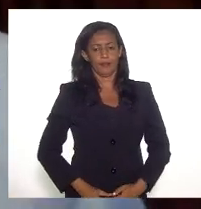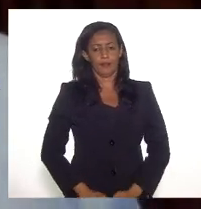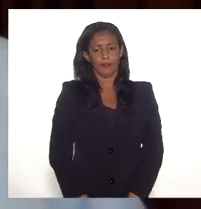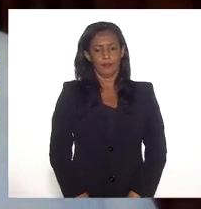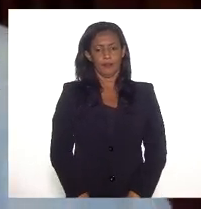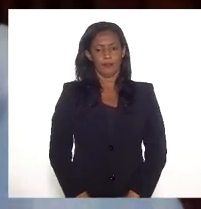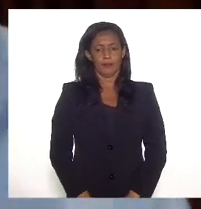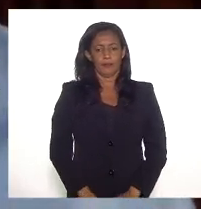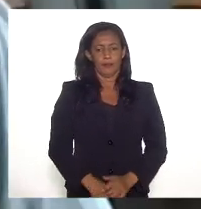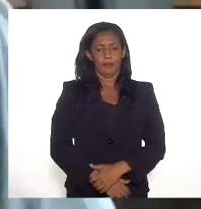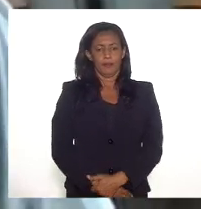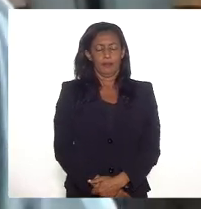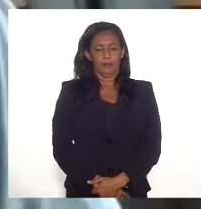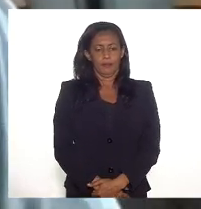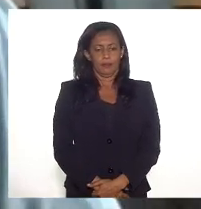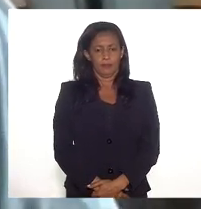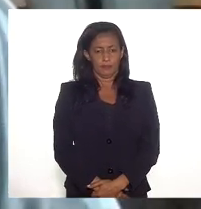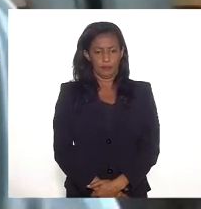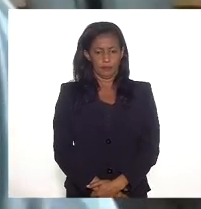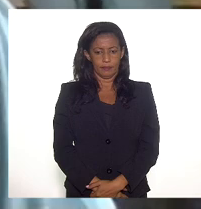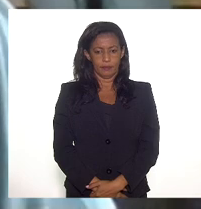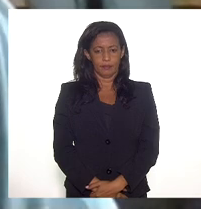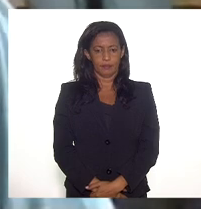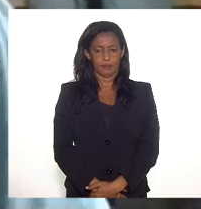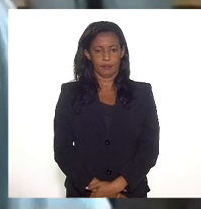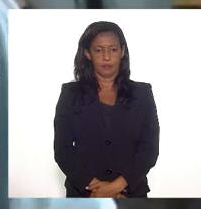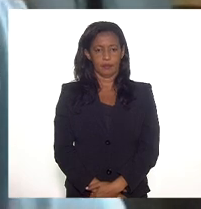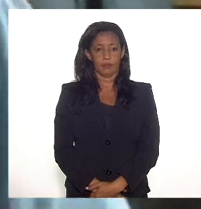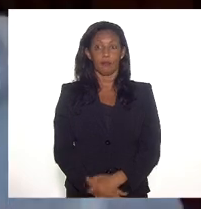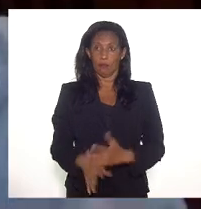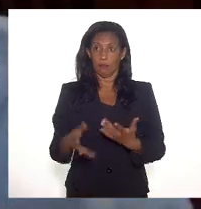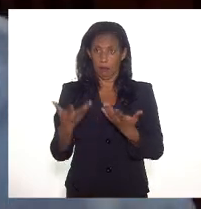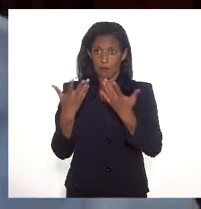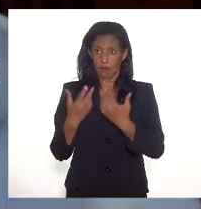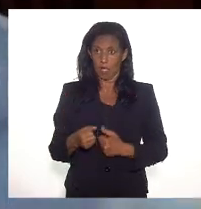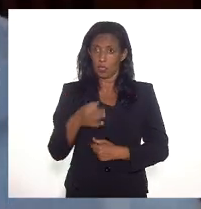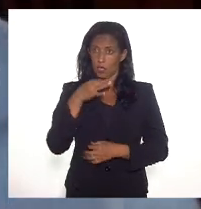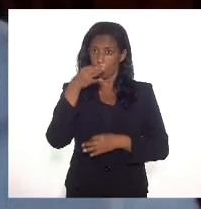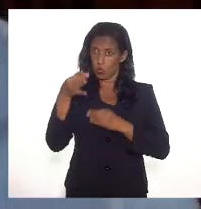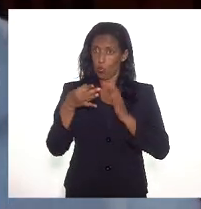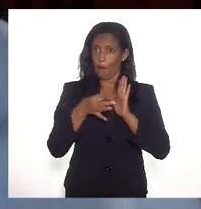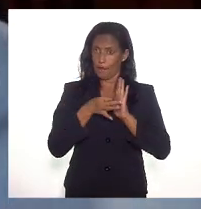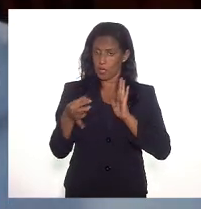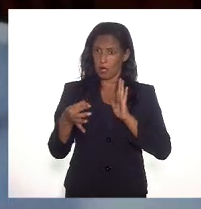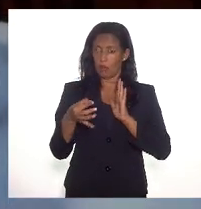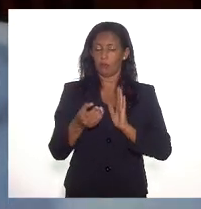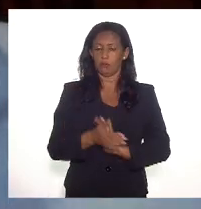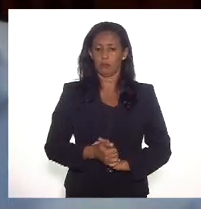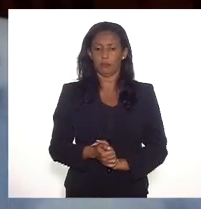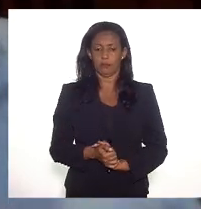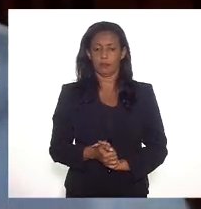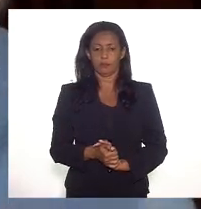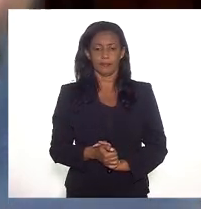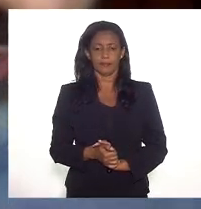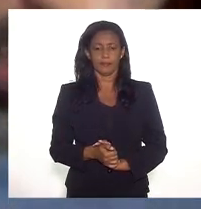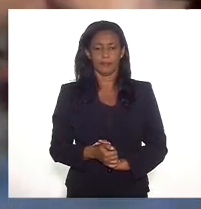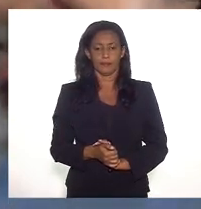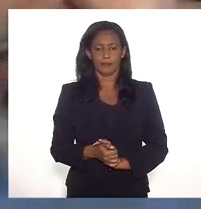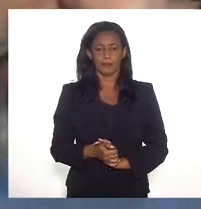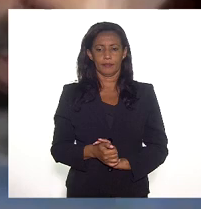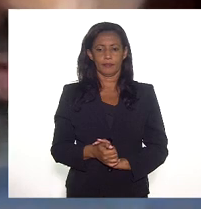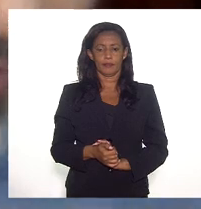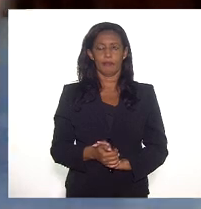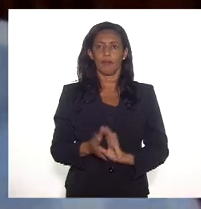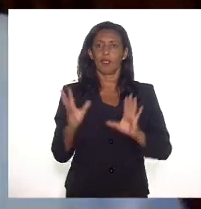frente. Não, acolhido a emenda, não. Acolhido, não, acolhido o teu parecer. O original. Original, hein? Discussão e